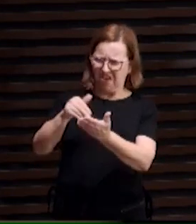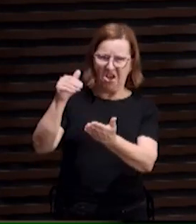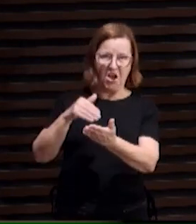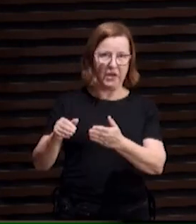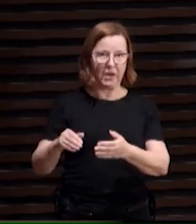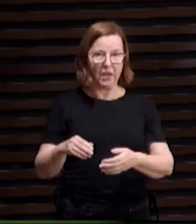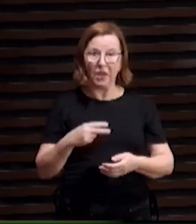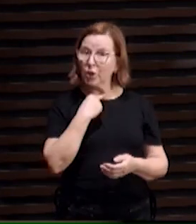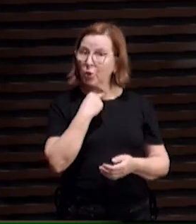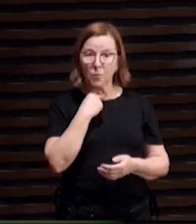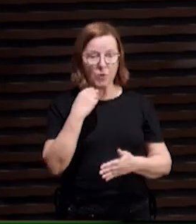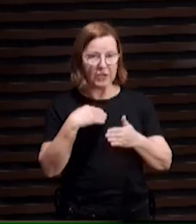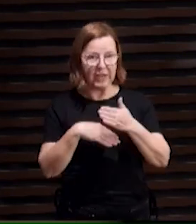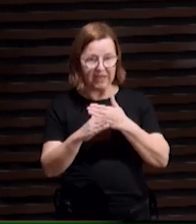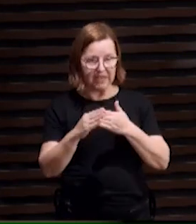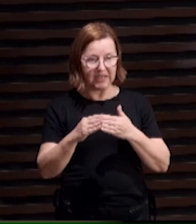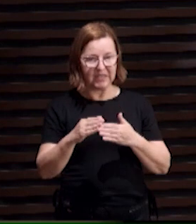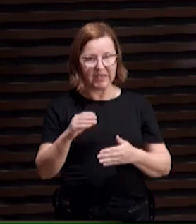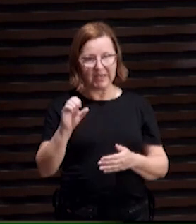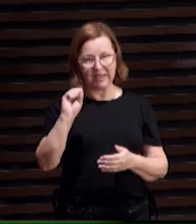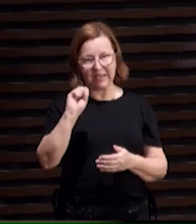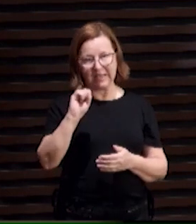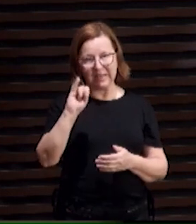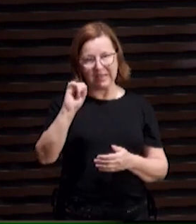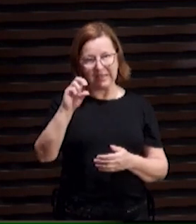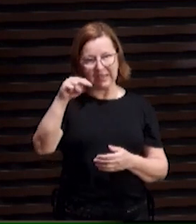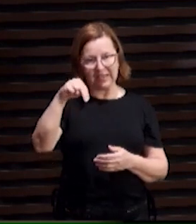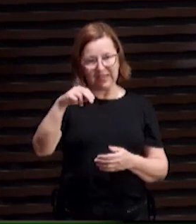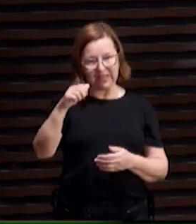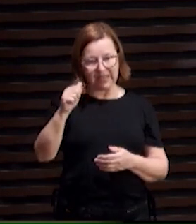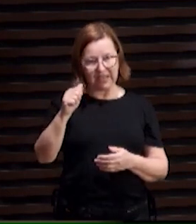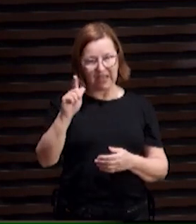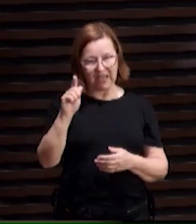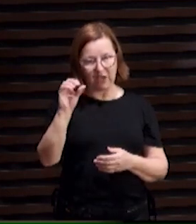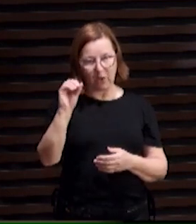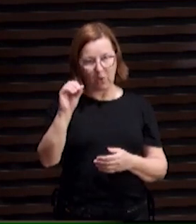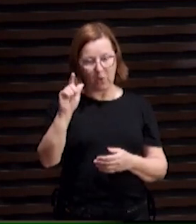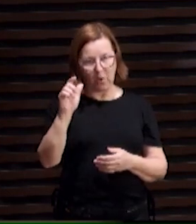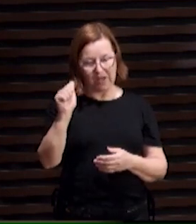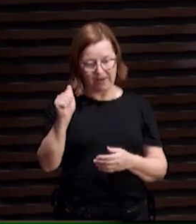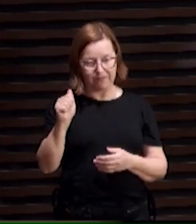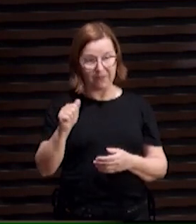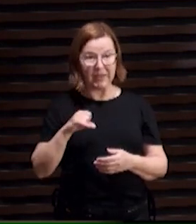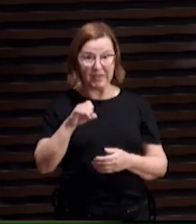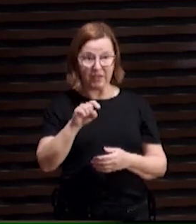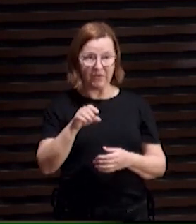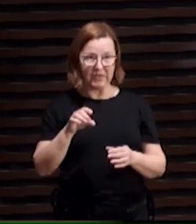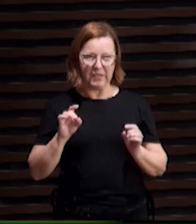a uma sinagoga. E se você era excomungado, você também não podia